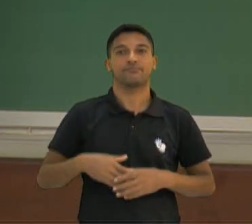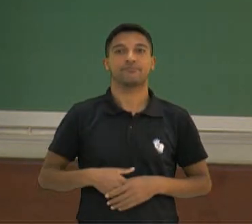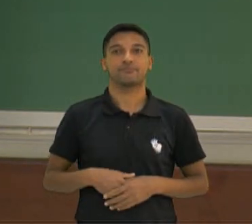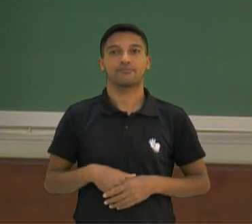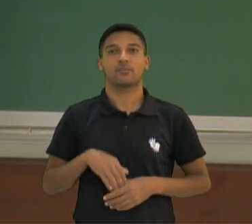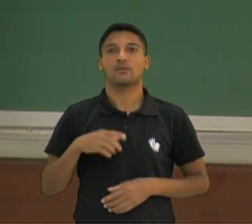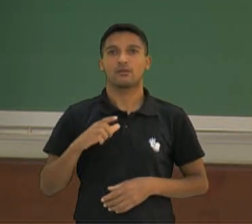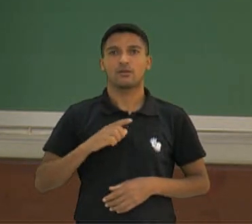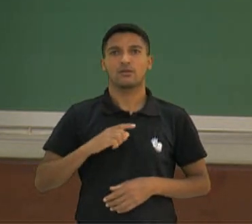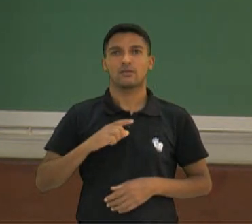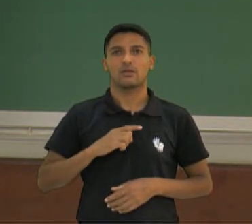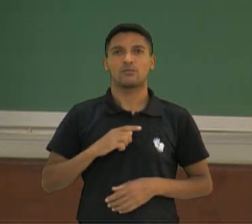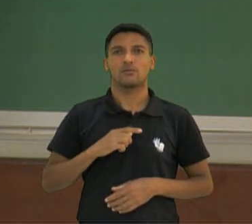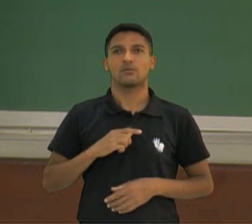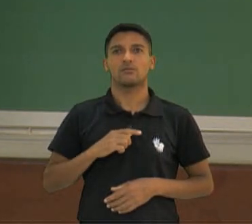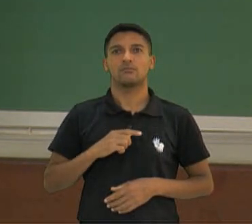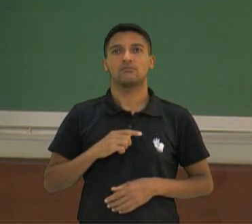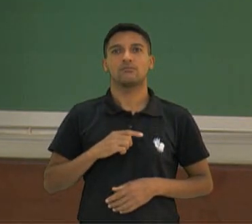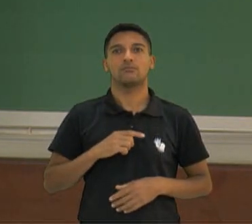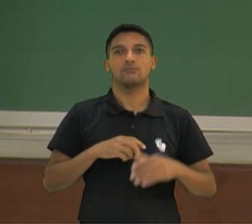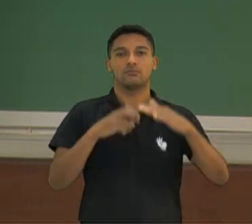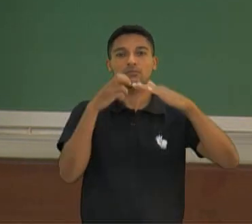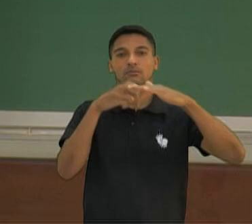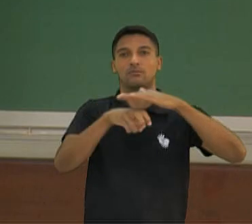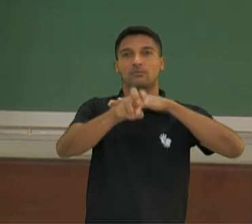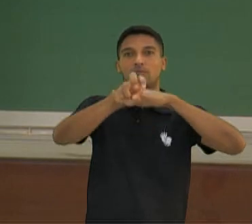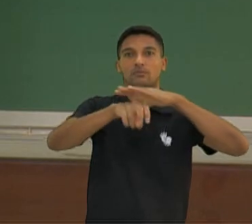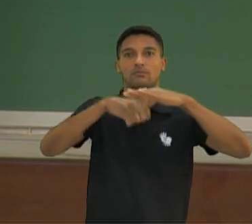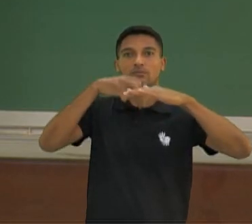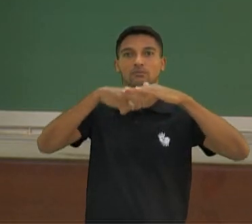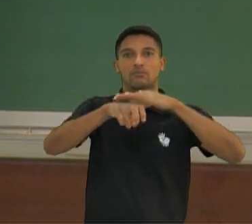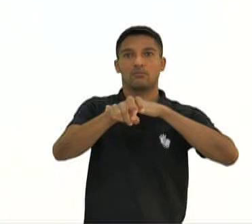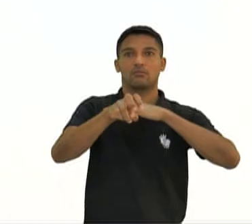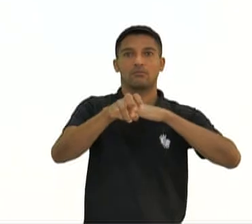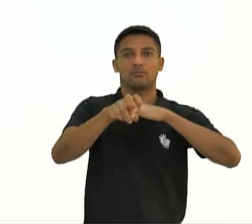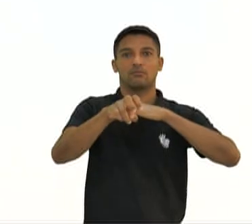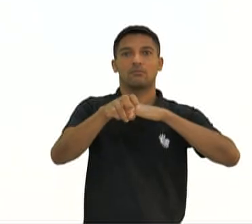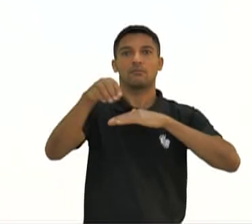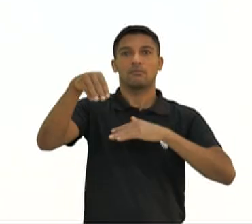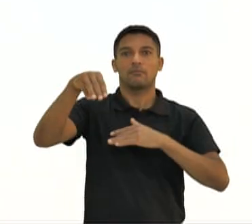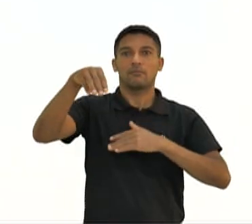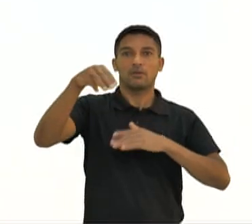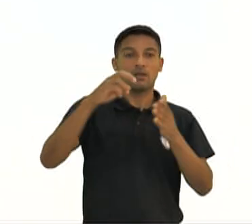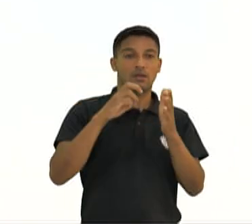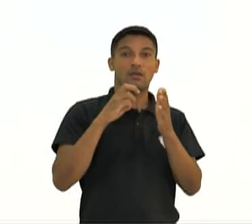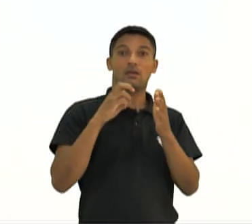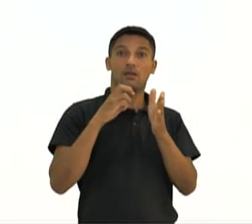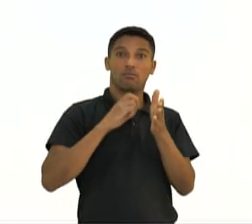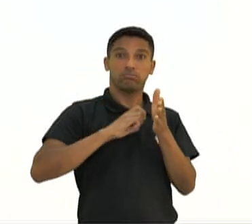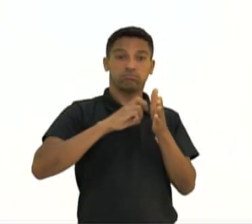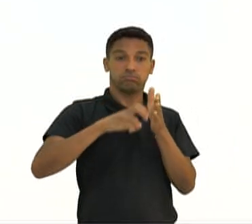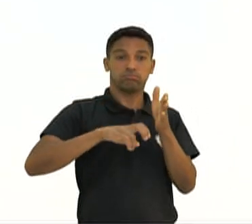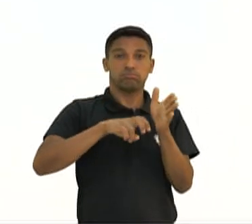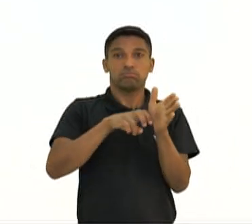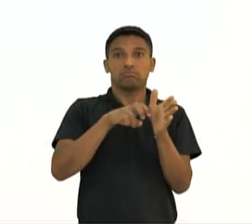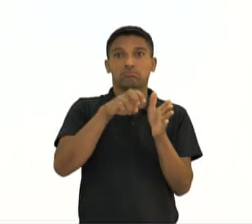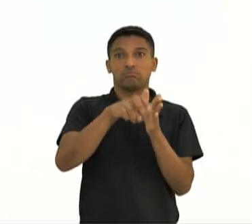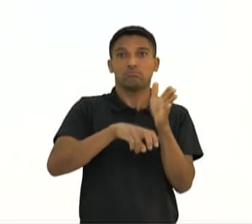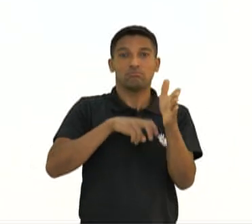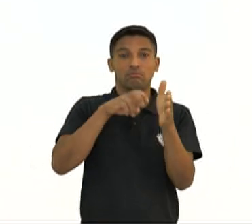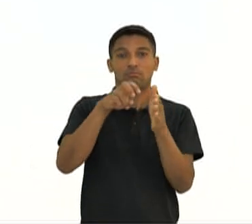estações em funcionamento até 2008 aí, mas o fato é que, devido a essa quantidade de carros,